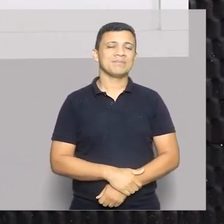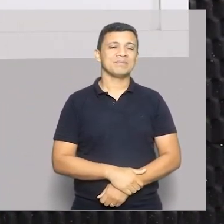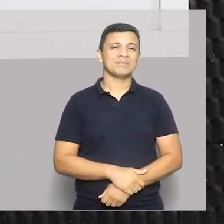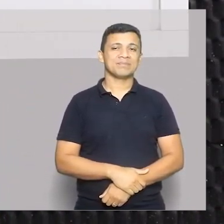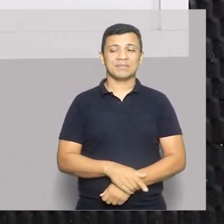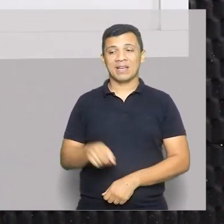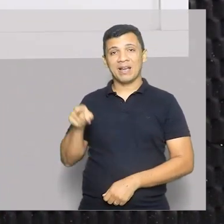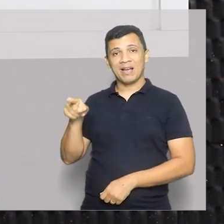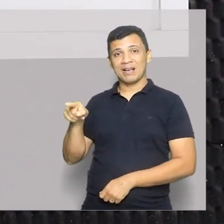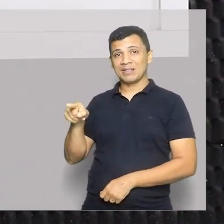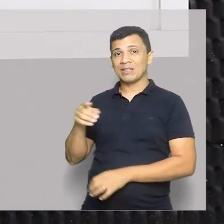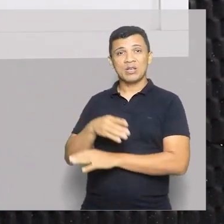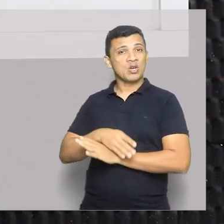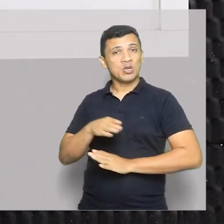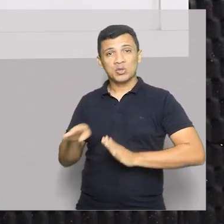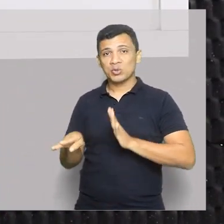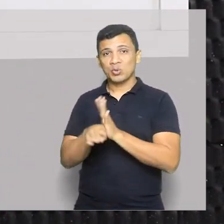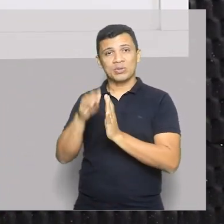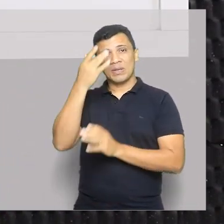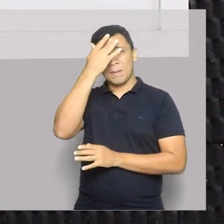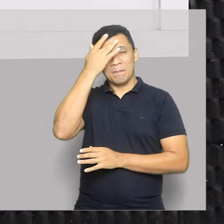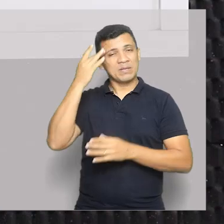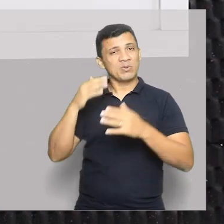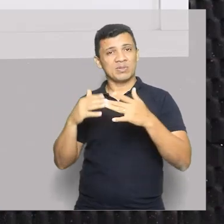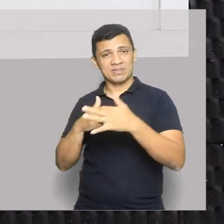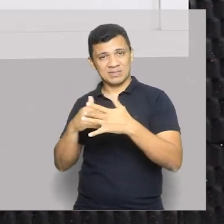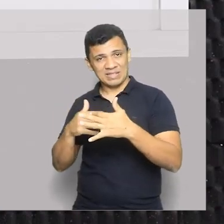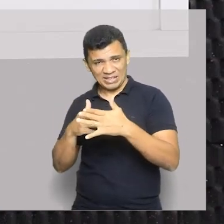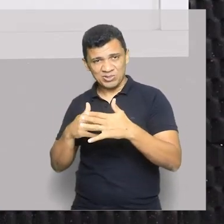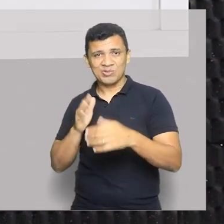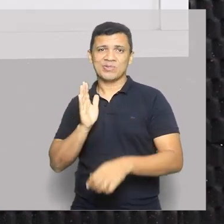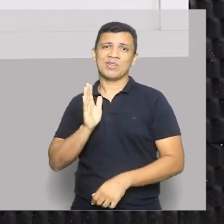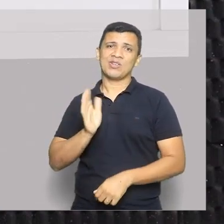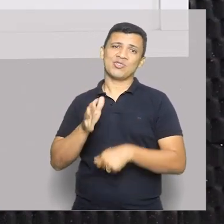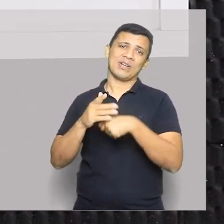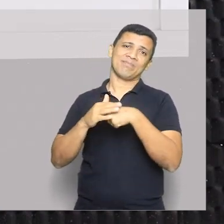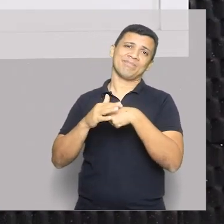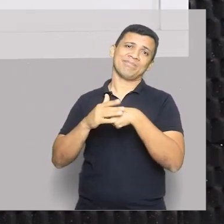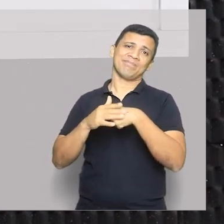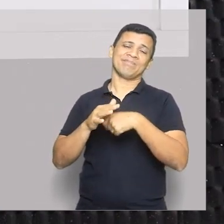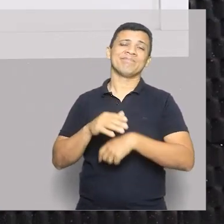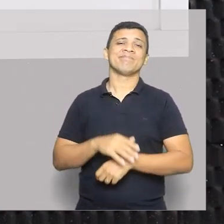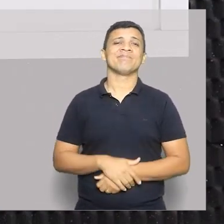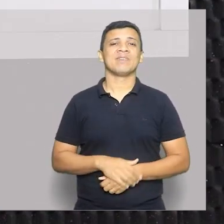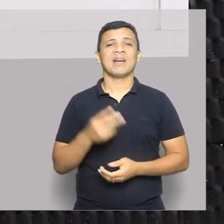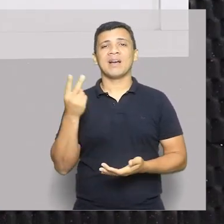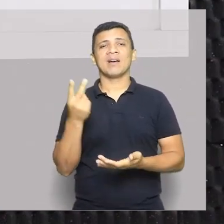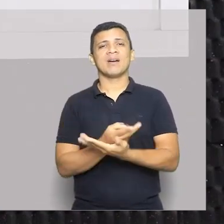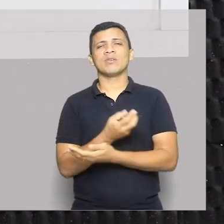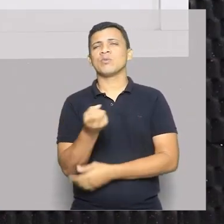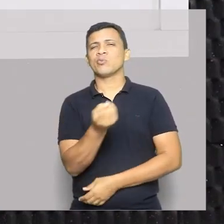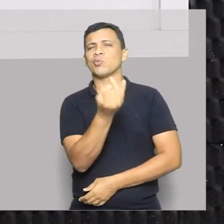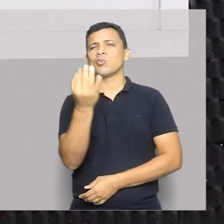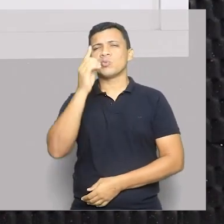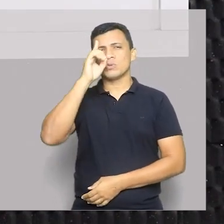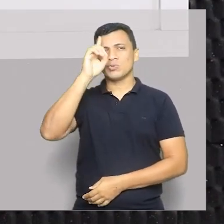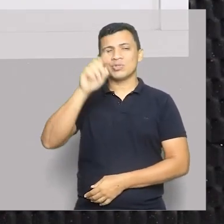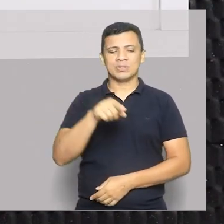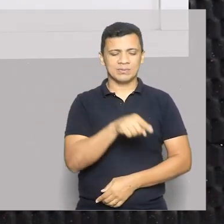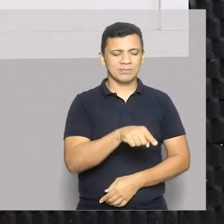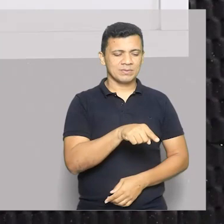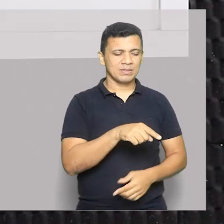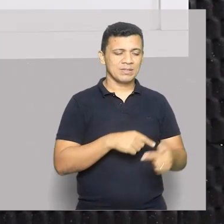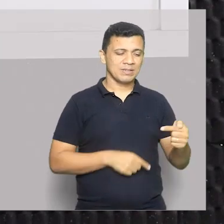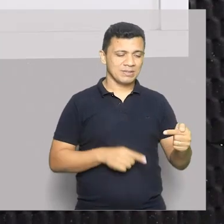Quando chegou aqui, todas as pessoas estavam infectadas. Tá? Então, isso aconteceu em quantos dias? Olha, daqui para